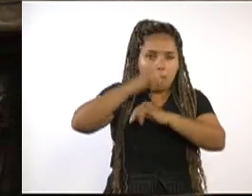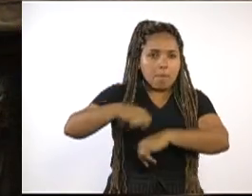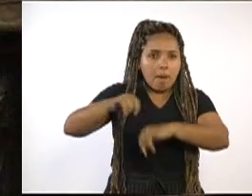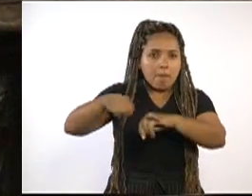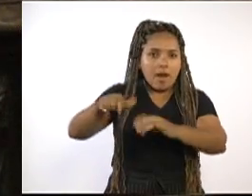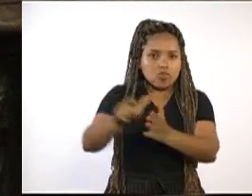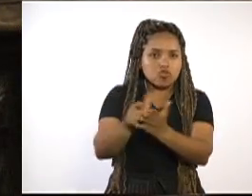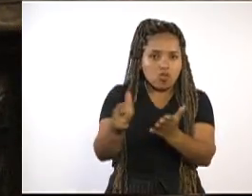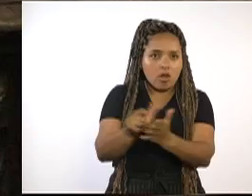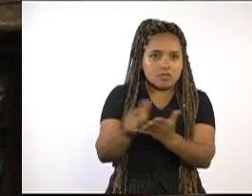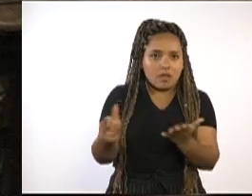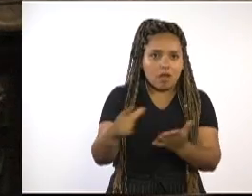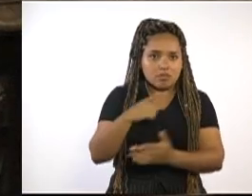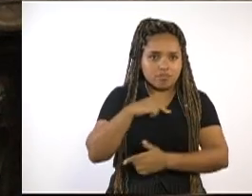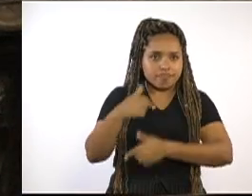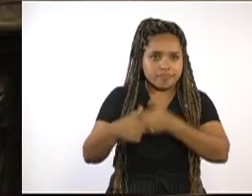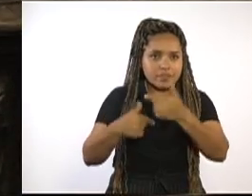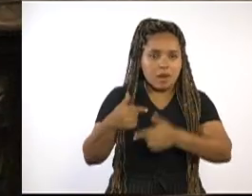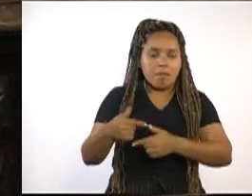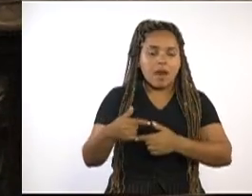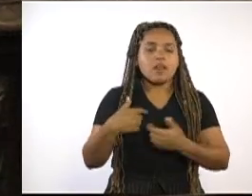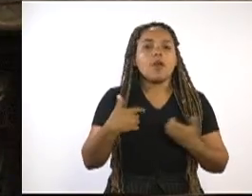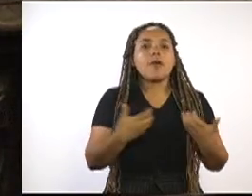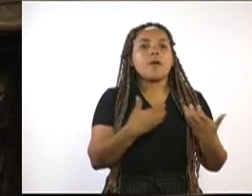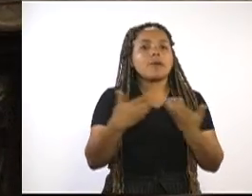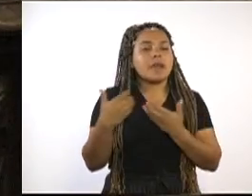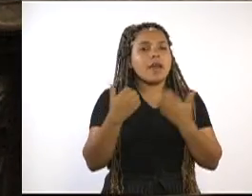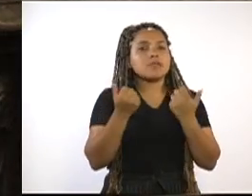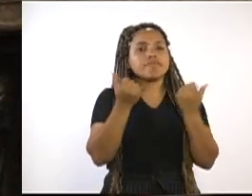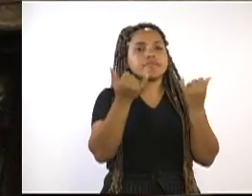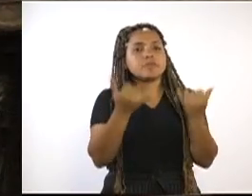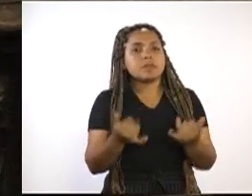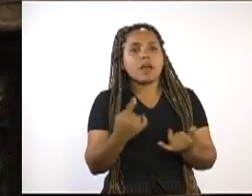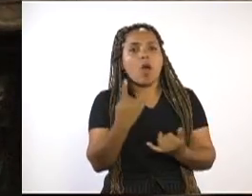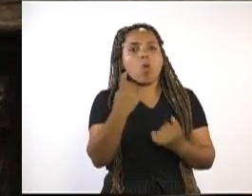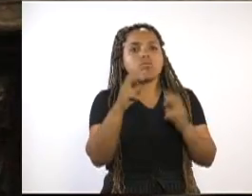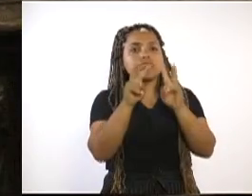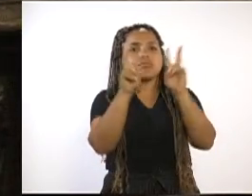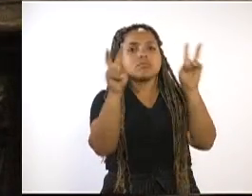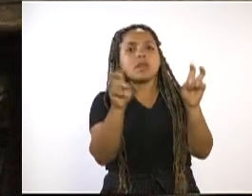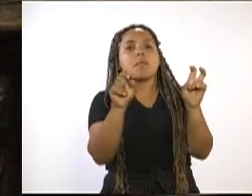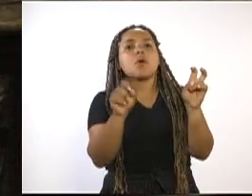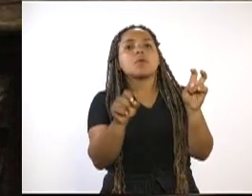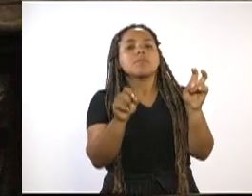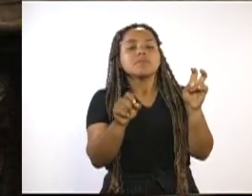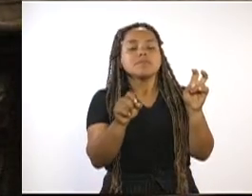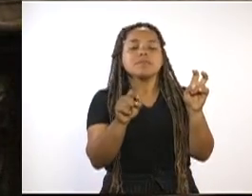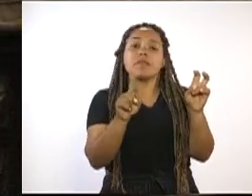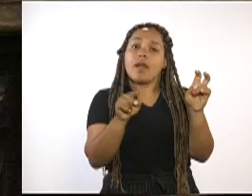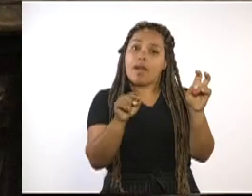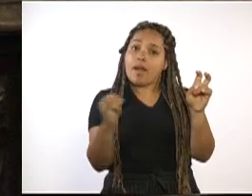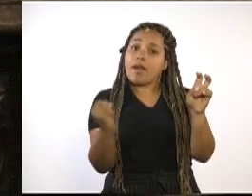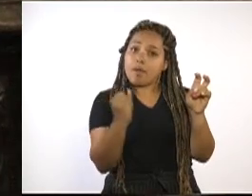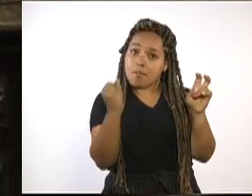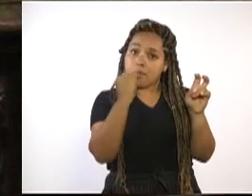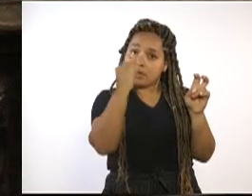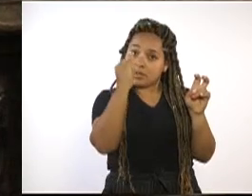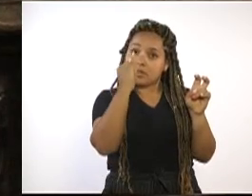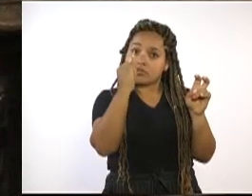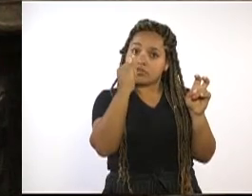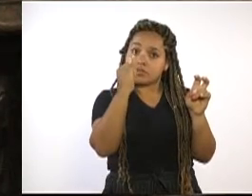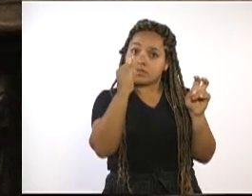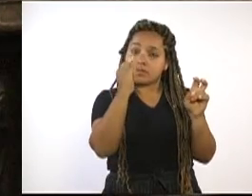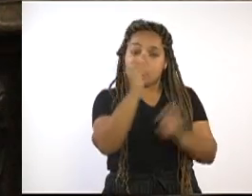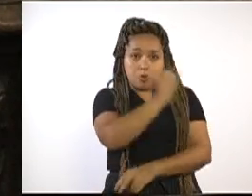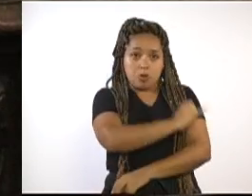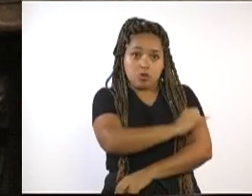gostaria de comentar hoje aqui um assunto de grande relevância para o Rio de Janeiro e para